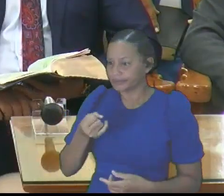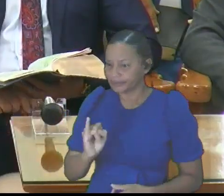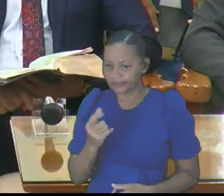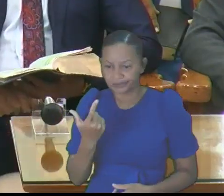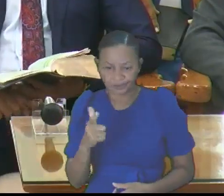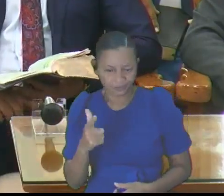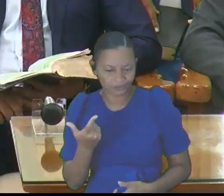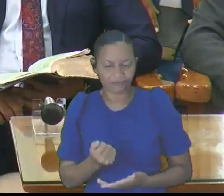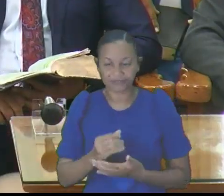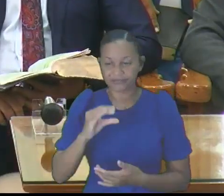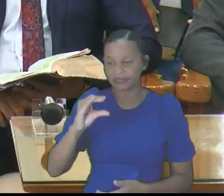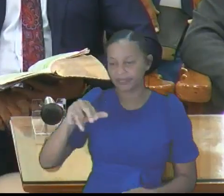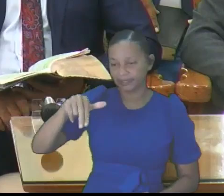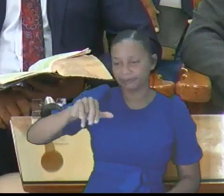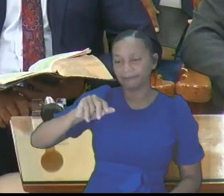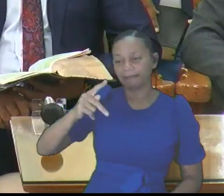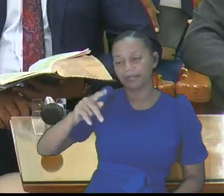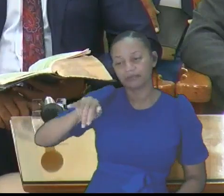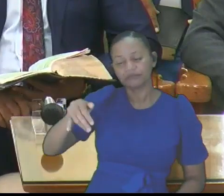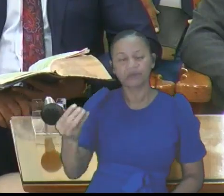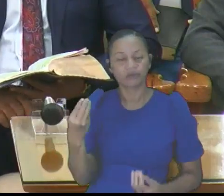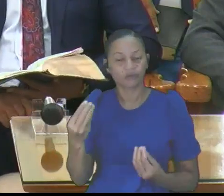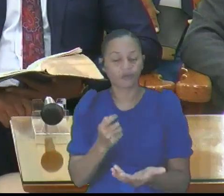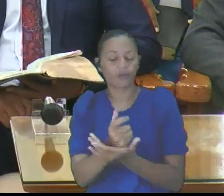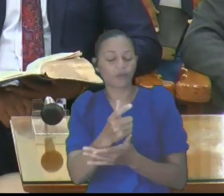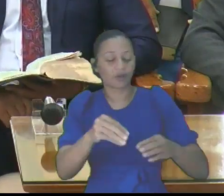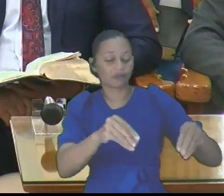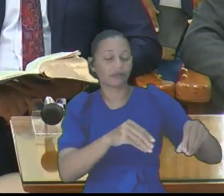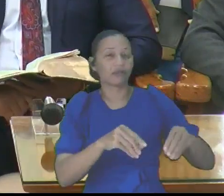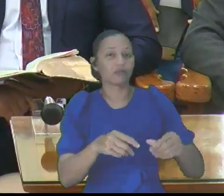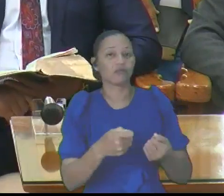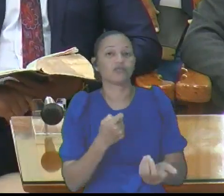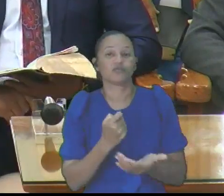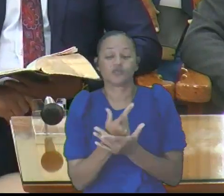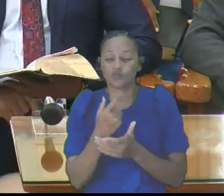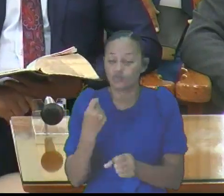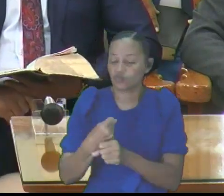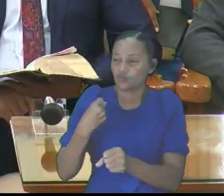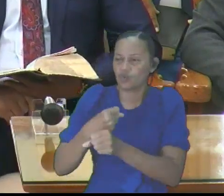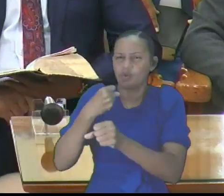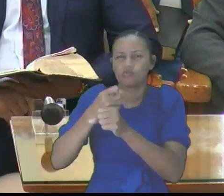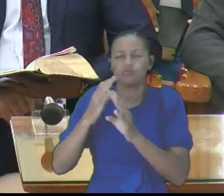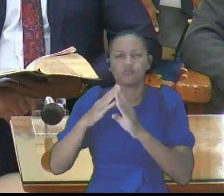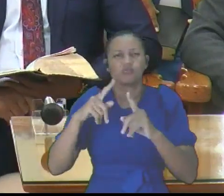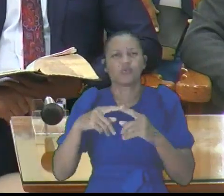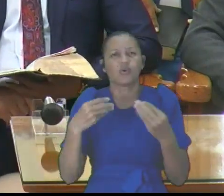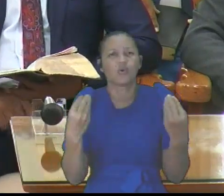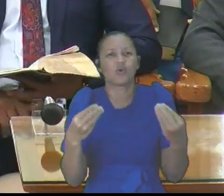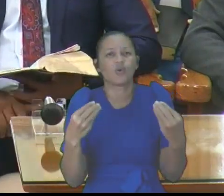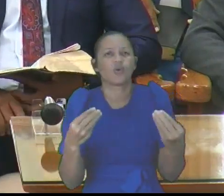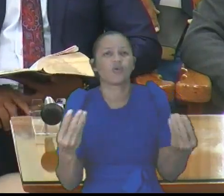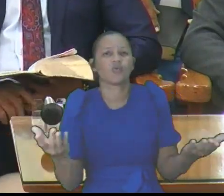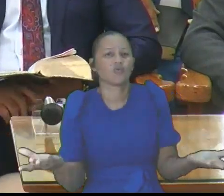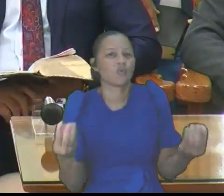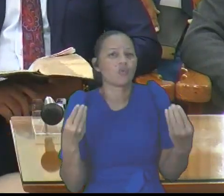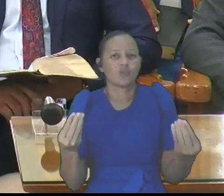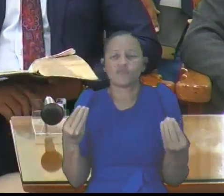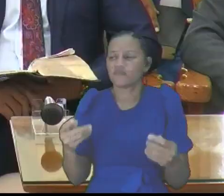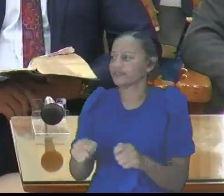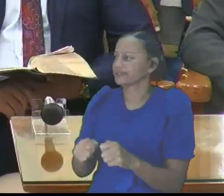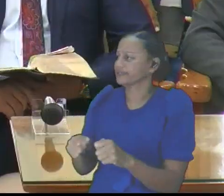um terreno? Como era que nós iríamos fazer uma igreja, um templo? Como era? Como era que nós